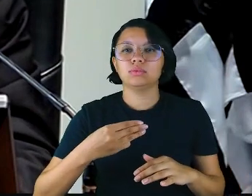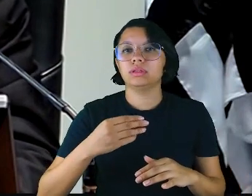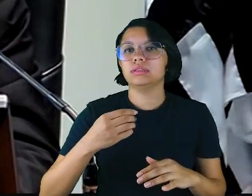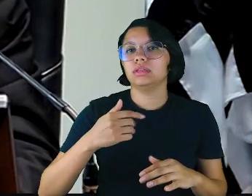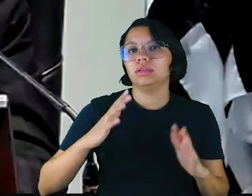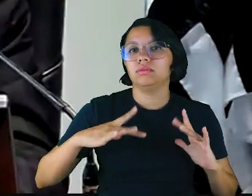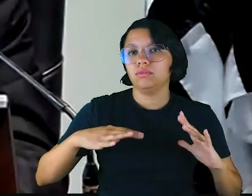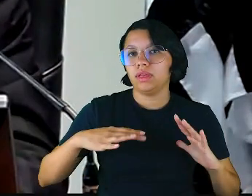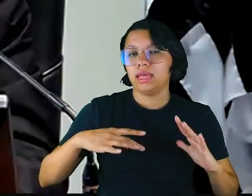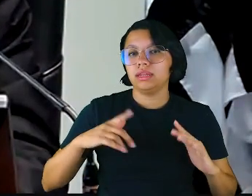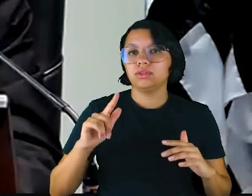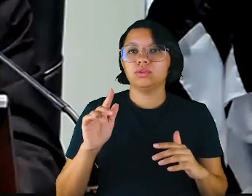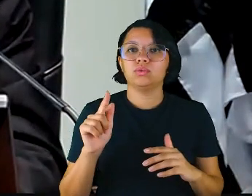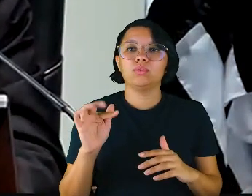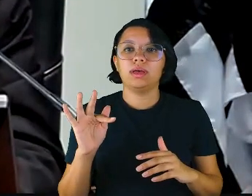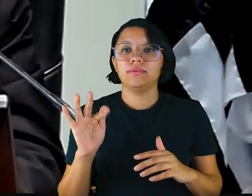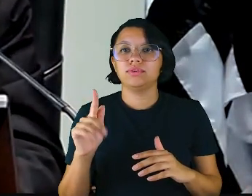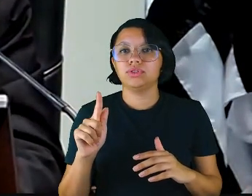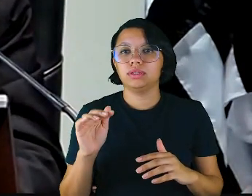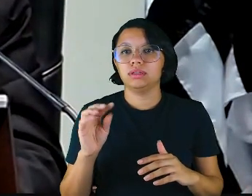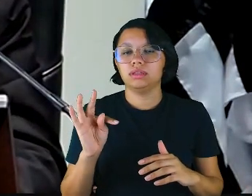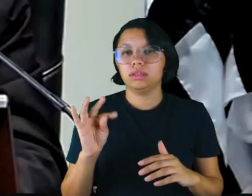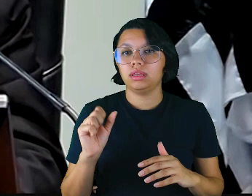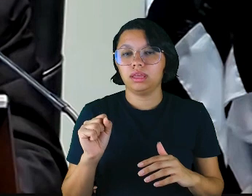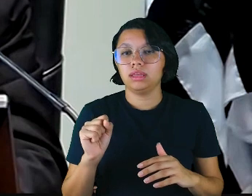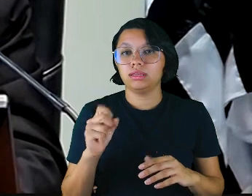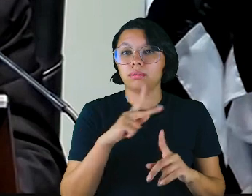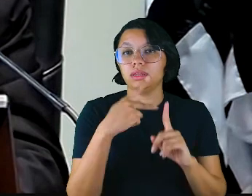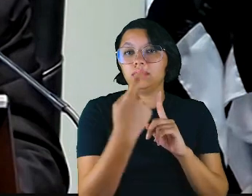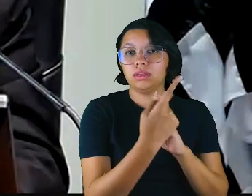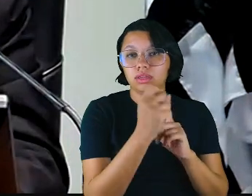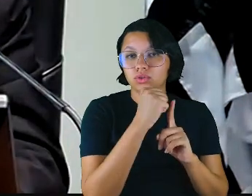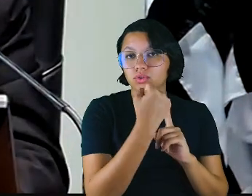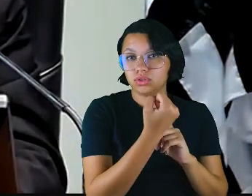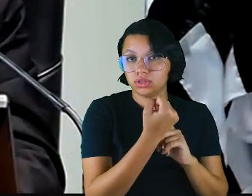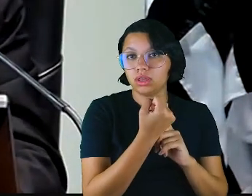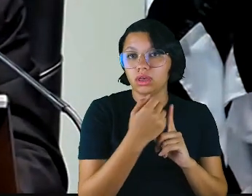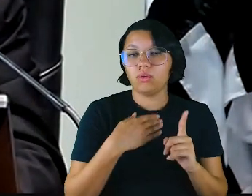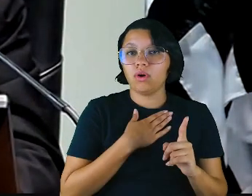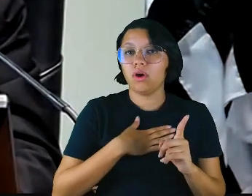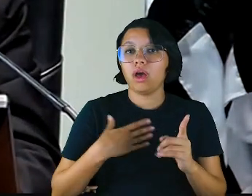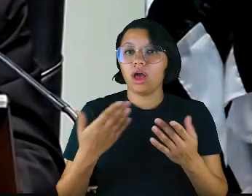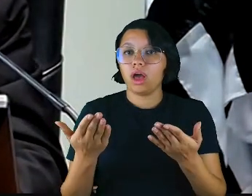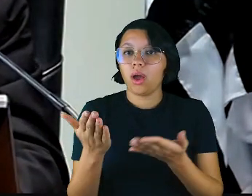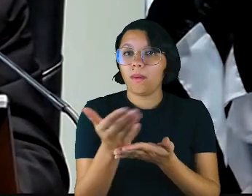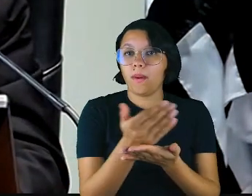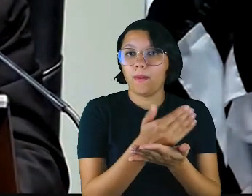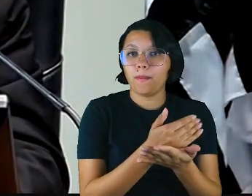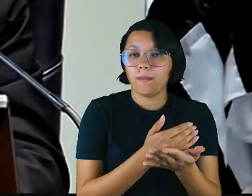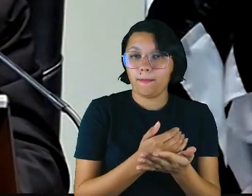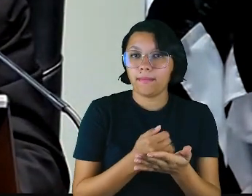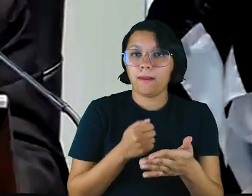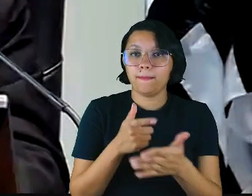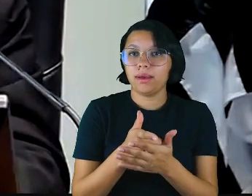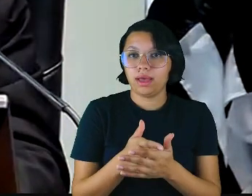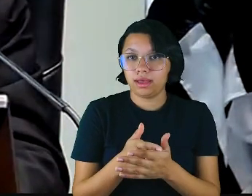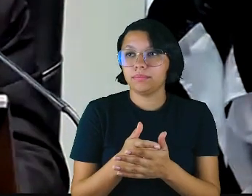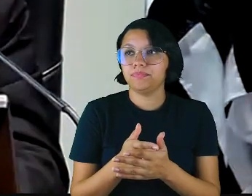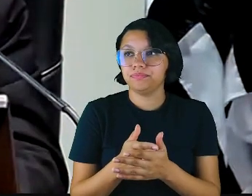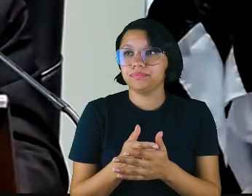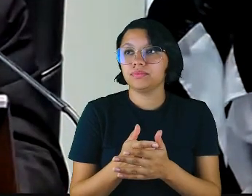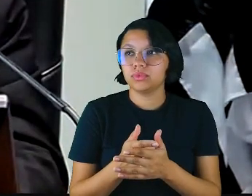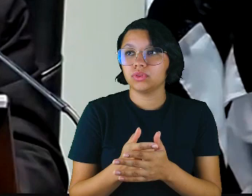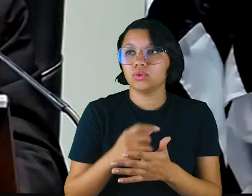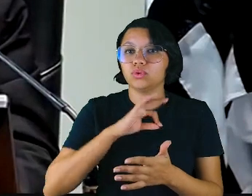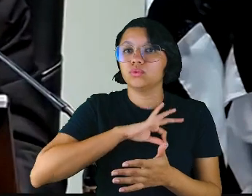em férias ou fundo de garantia. A Previdência Social gostaria que nós arrecadássemos a contribuição social do